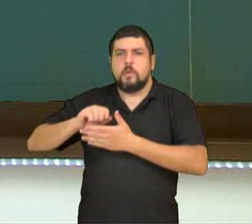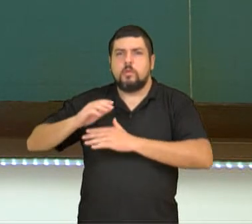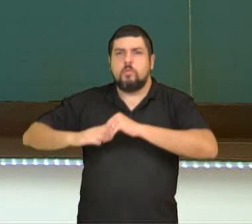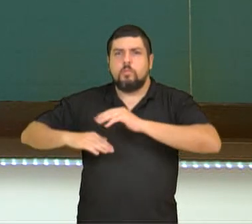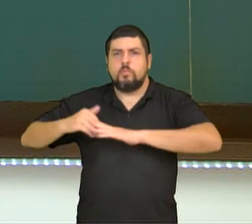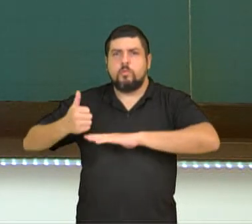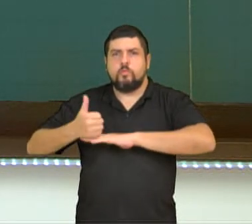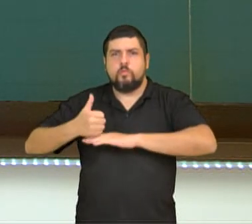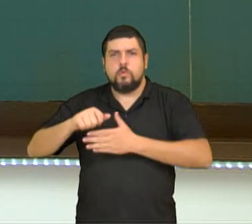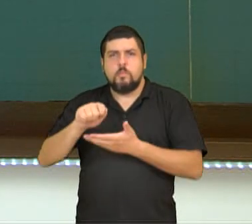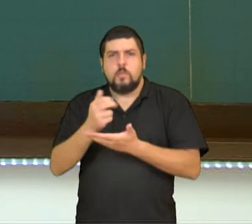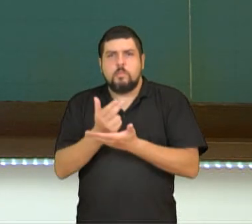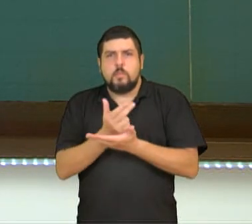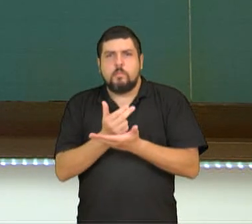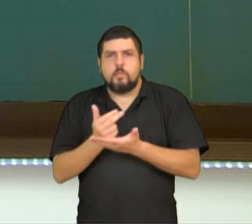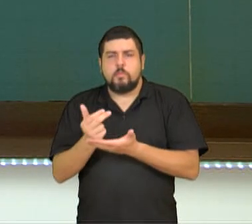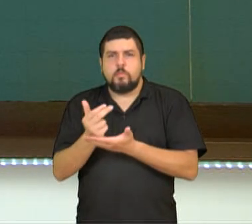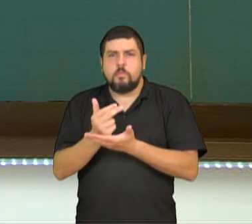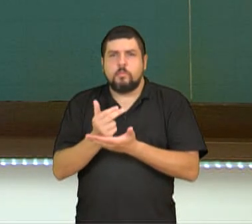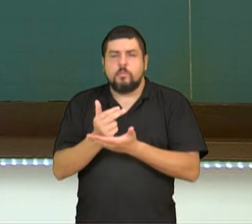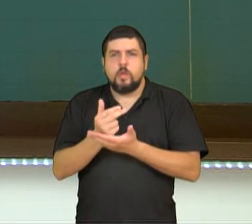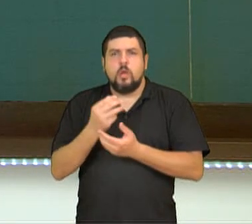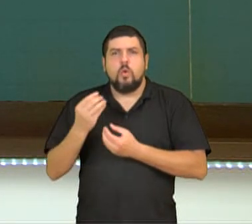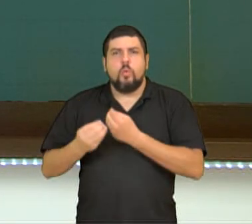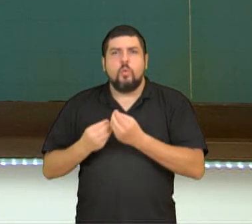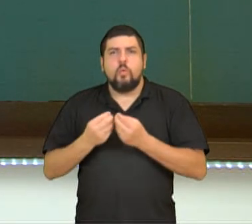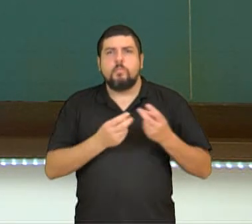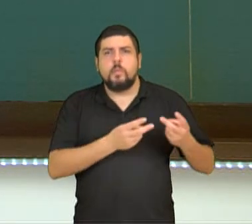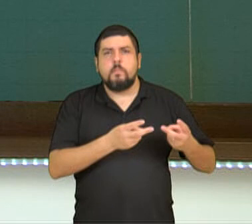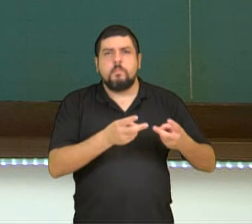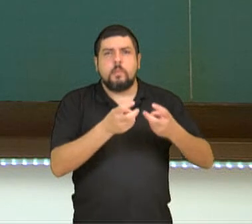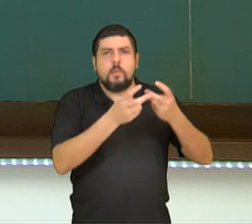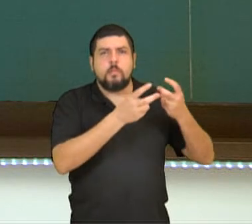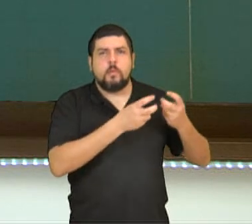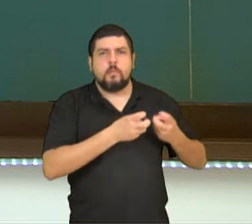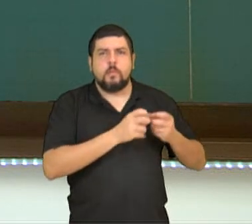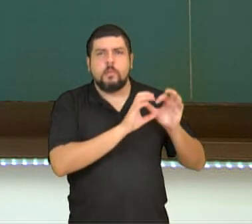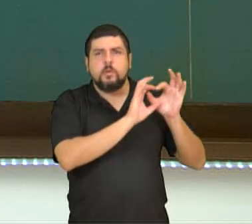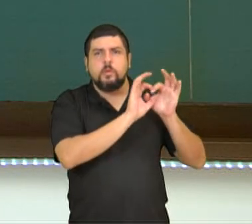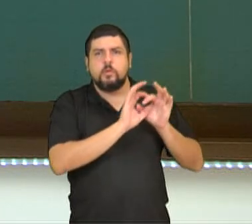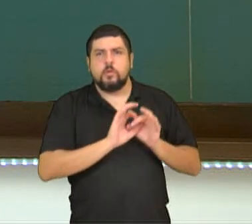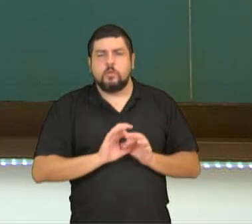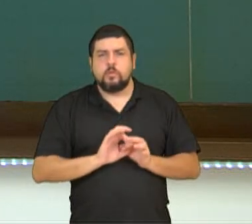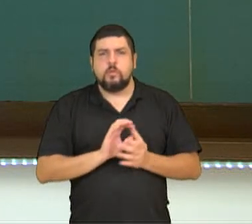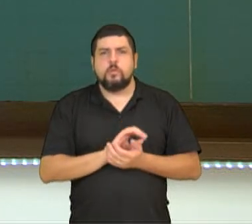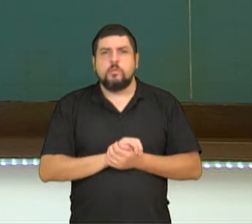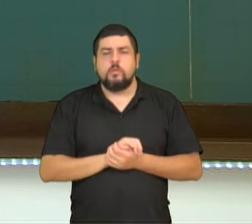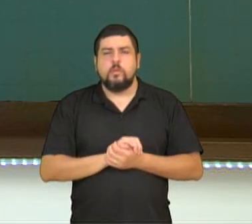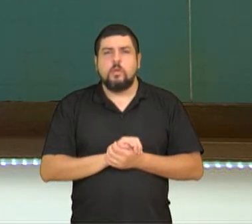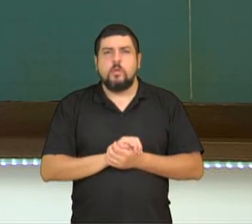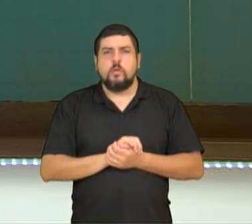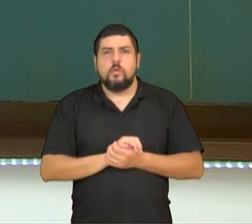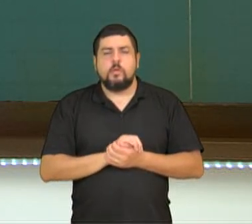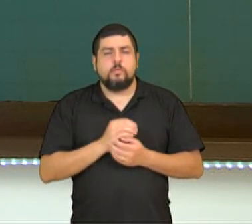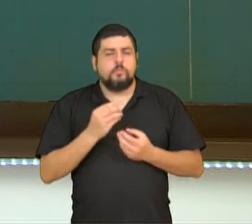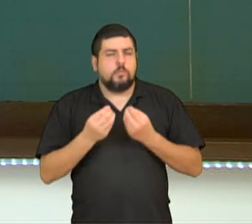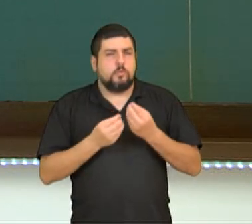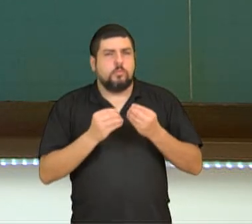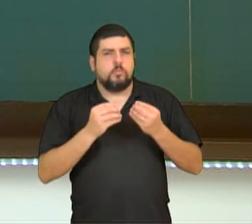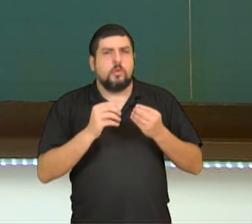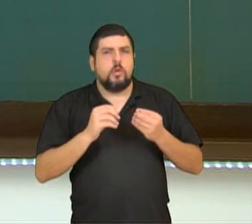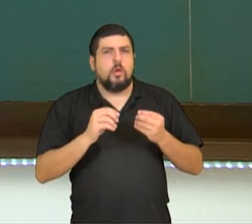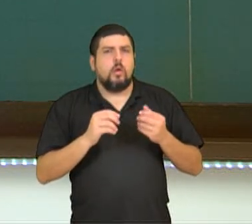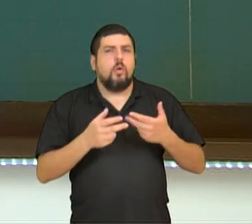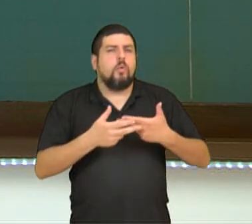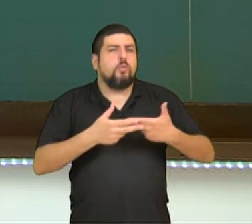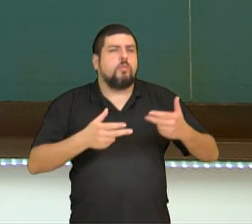que elabora charge, para que ele resolvesse pegar um aspecto do cotidiano, uma notícia, um evento,